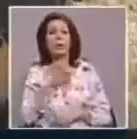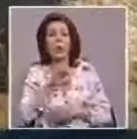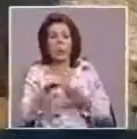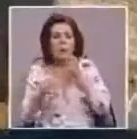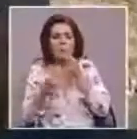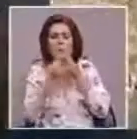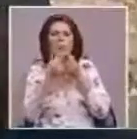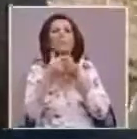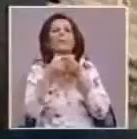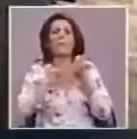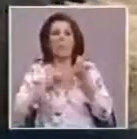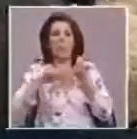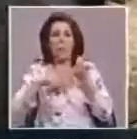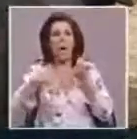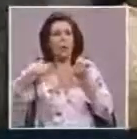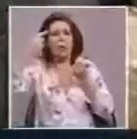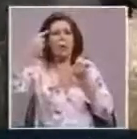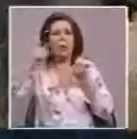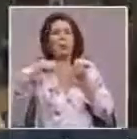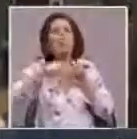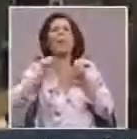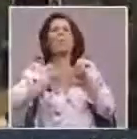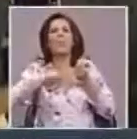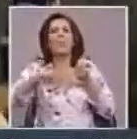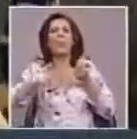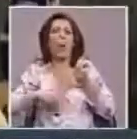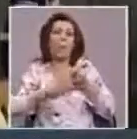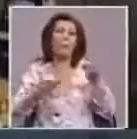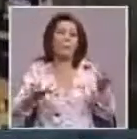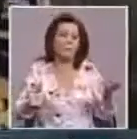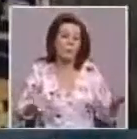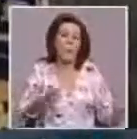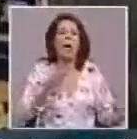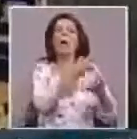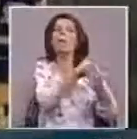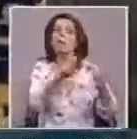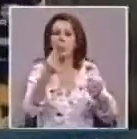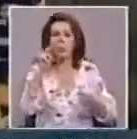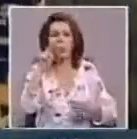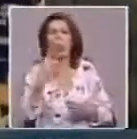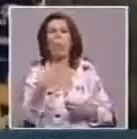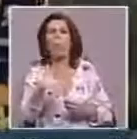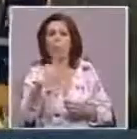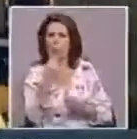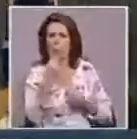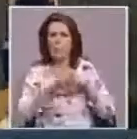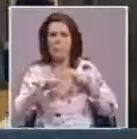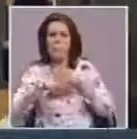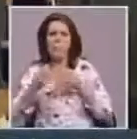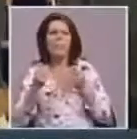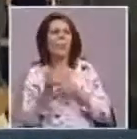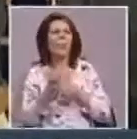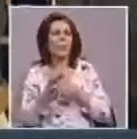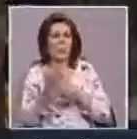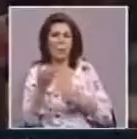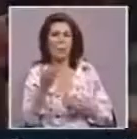sabores de Portugal que nem sabia que existiam. E há muitos, de facto, aí para degustar, Andréia Leves.